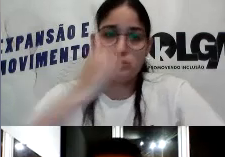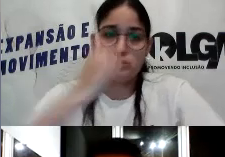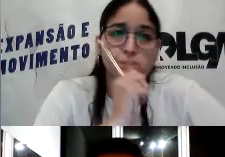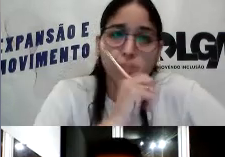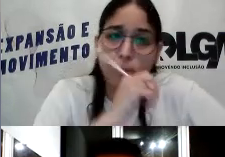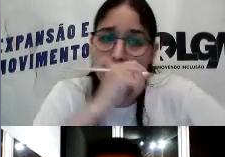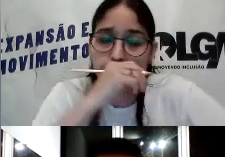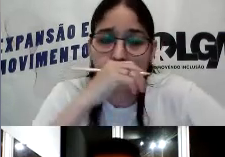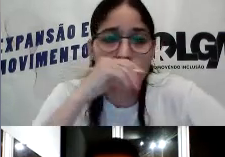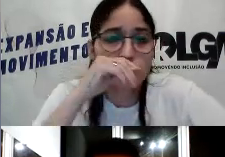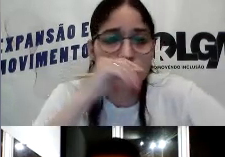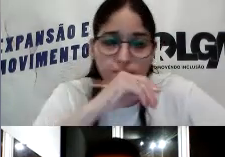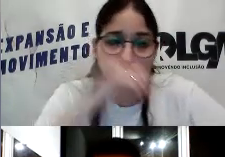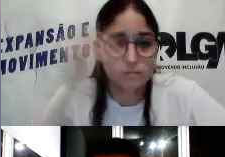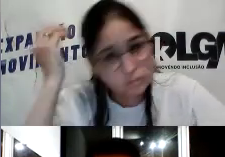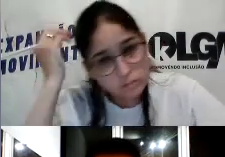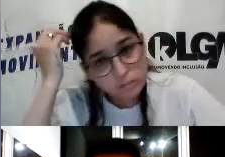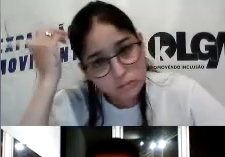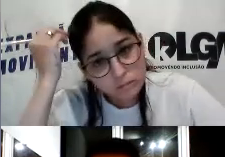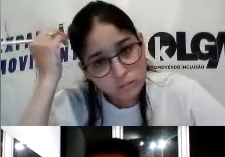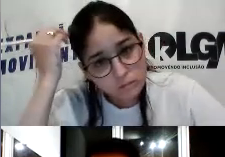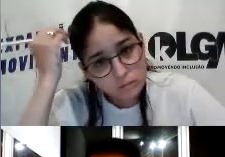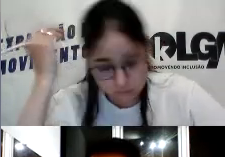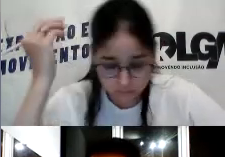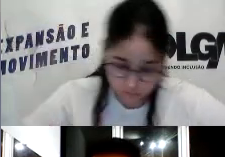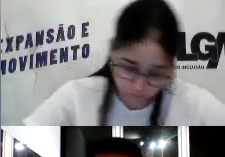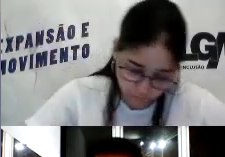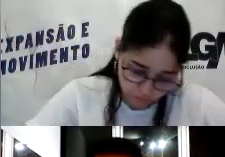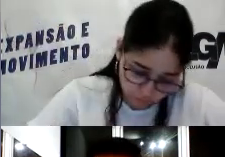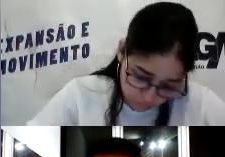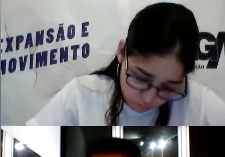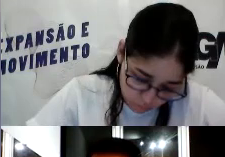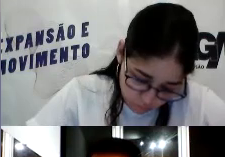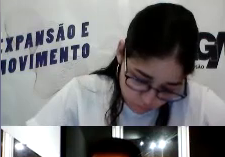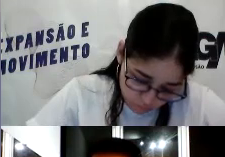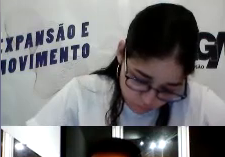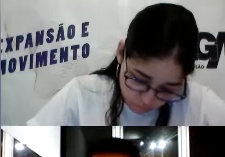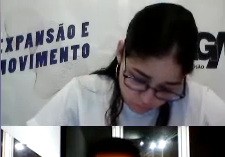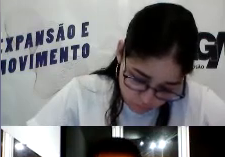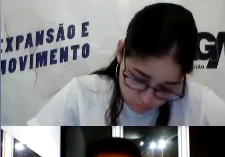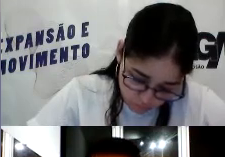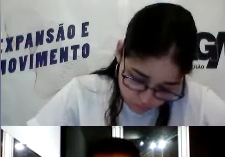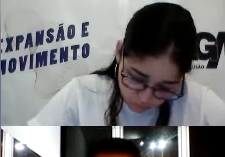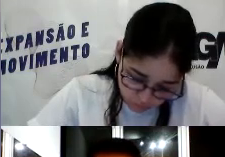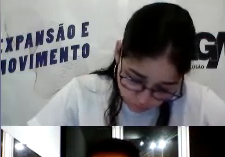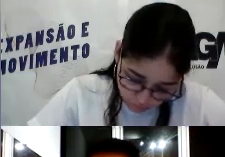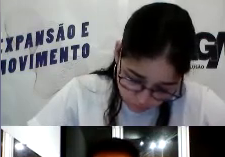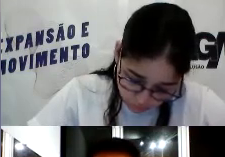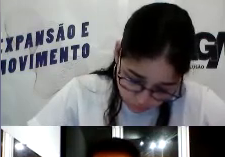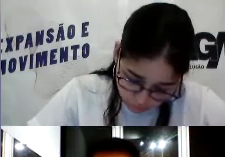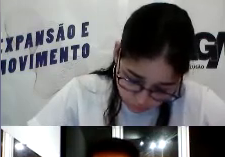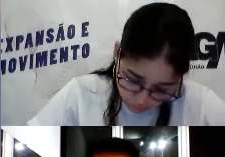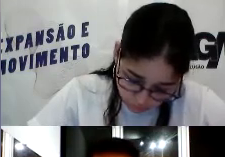série de potenciais, de uma série de possibilidades, que usaram termos preconceituosos, que os seus pais tiveram que